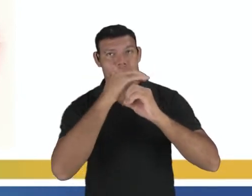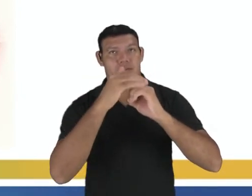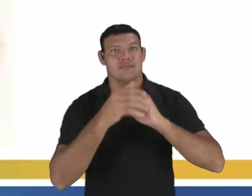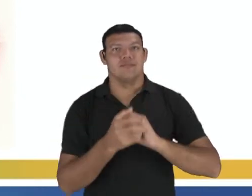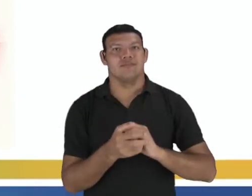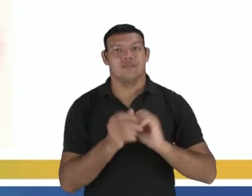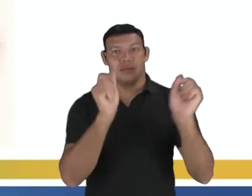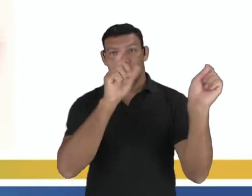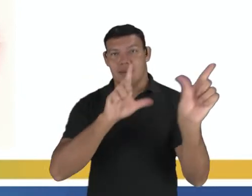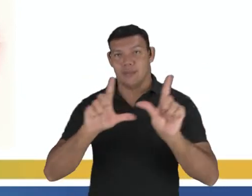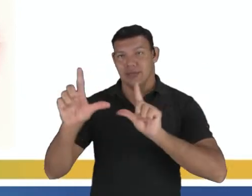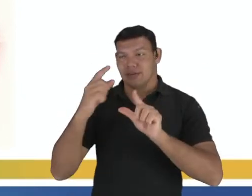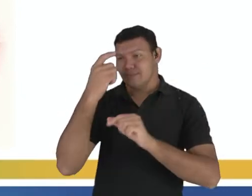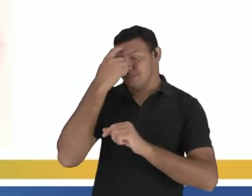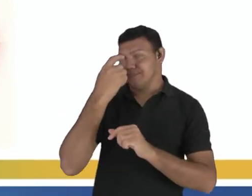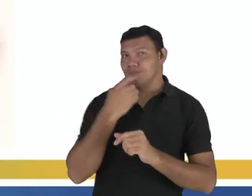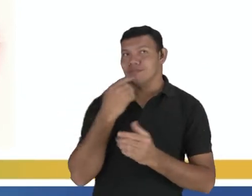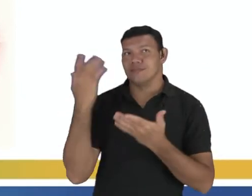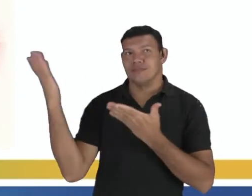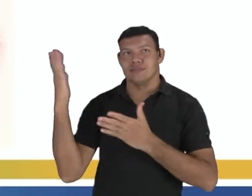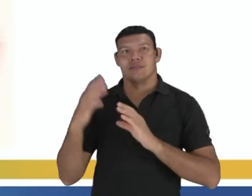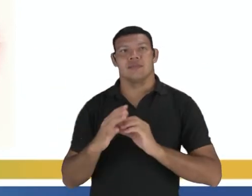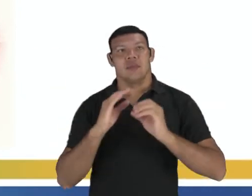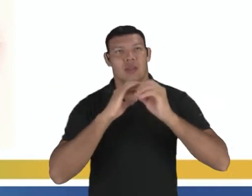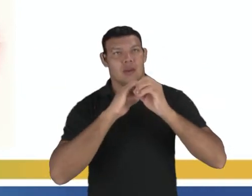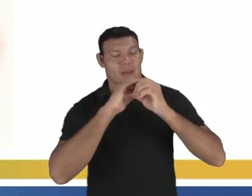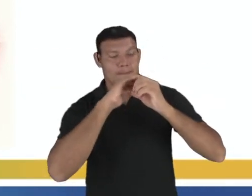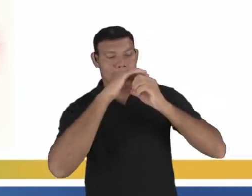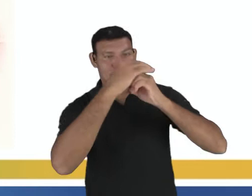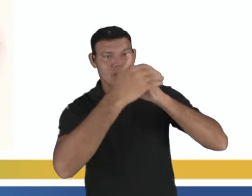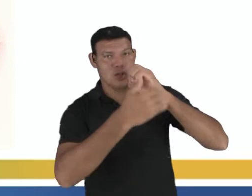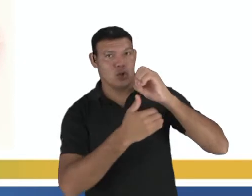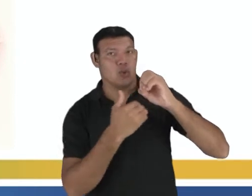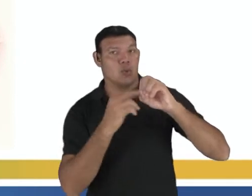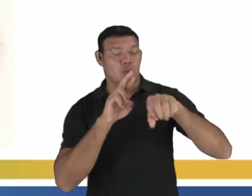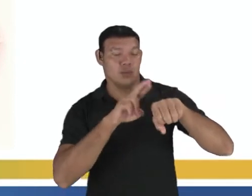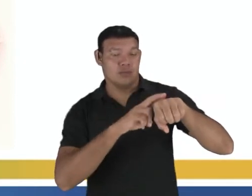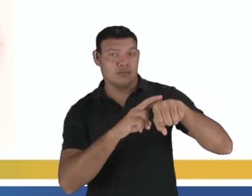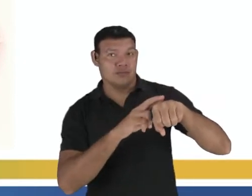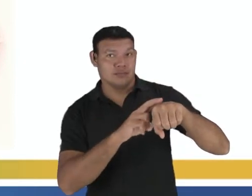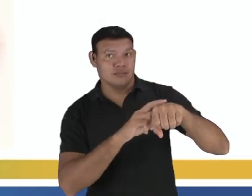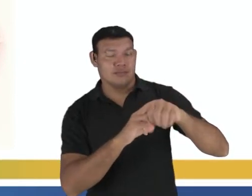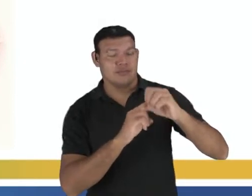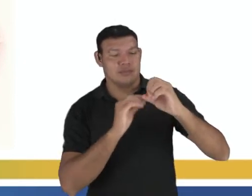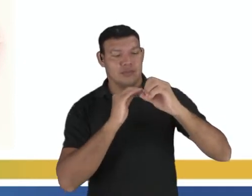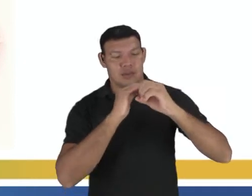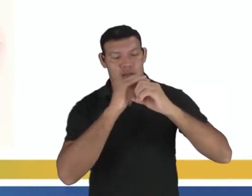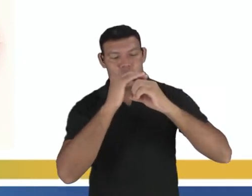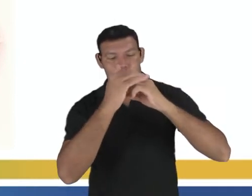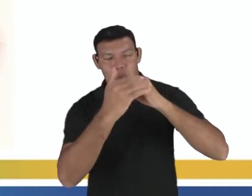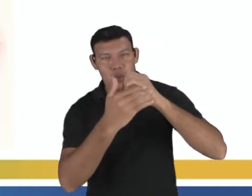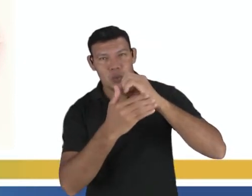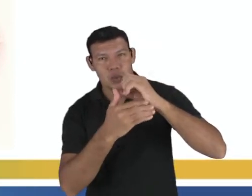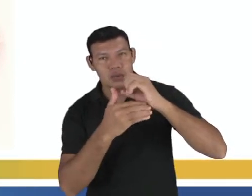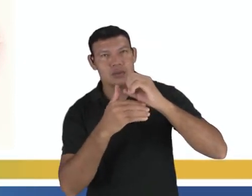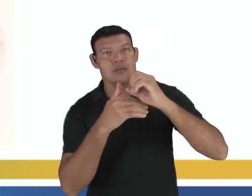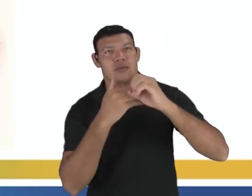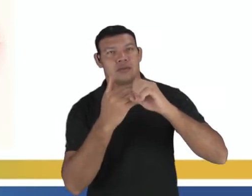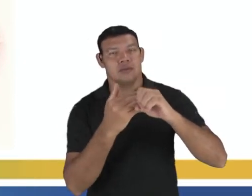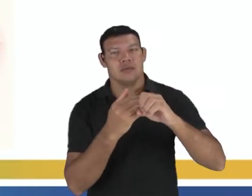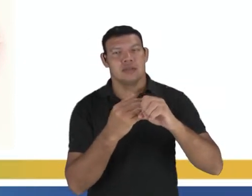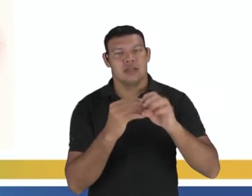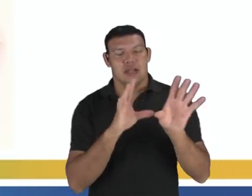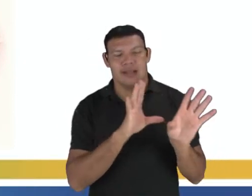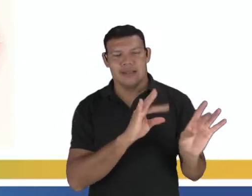na telinha tem ali para você só a Corona radiata que essa camada mais em roxo depois nós temos a zona pelúcida que é uma